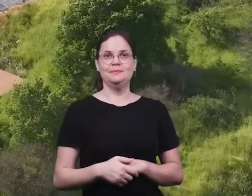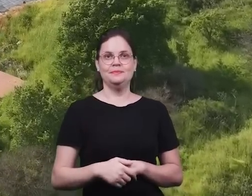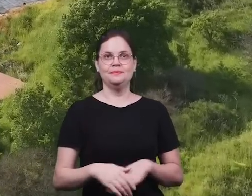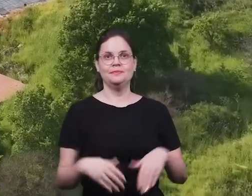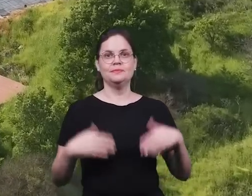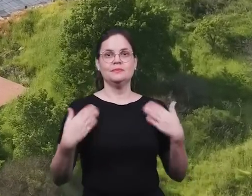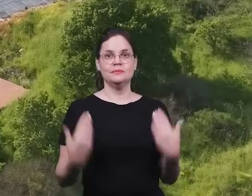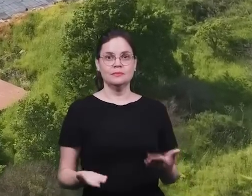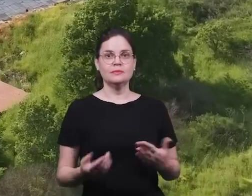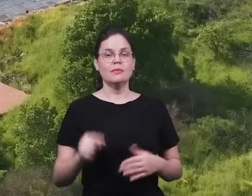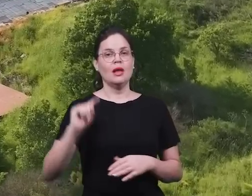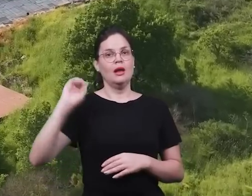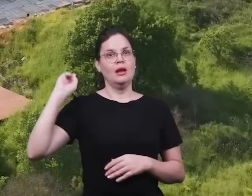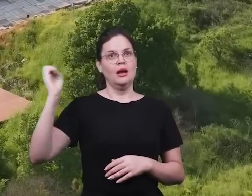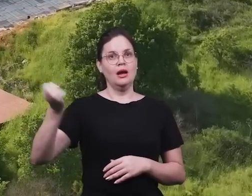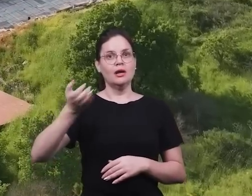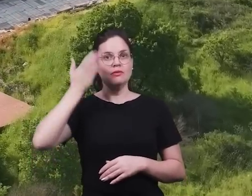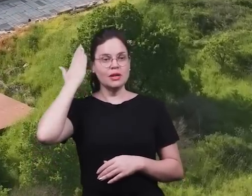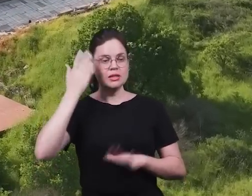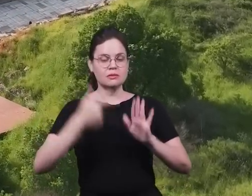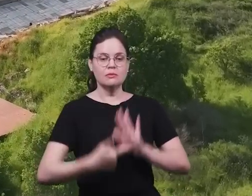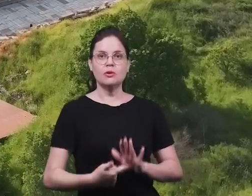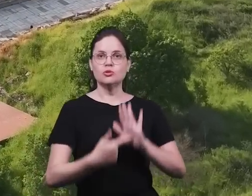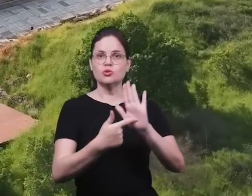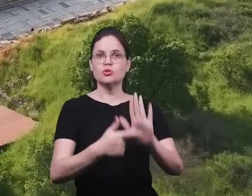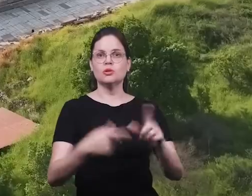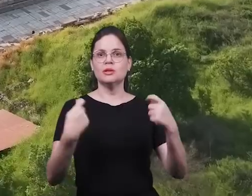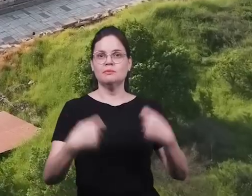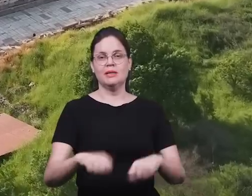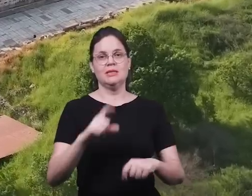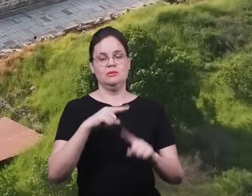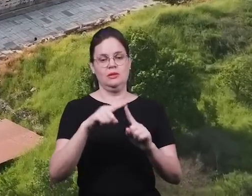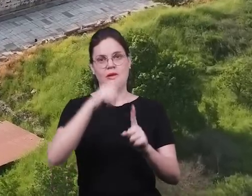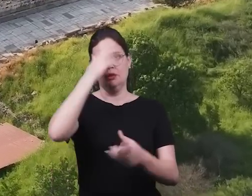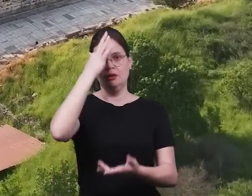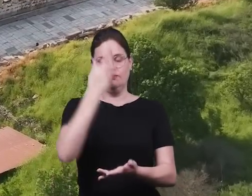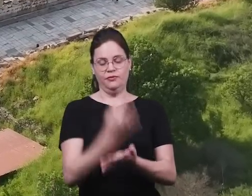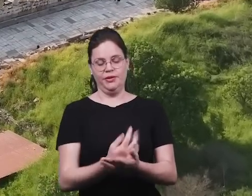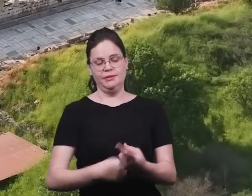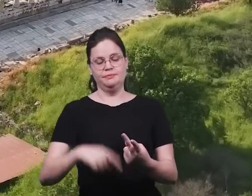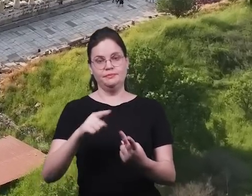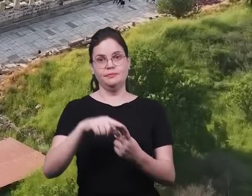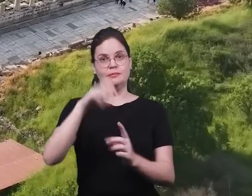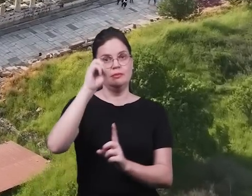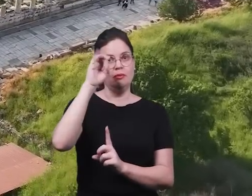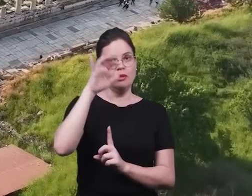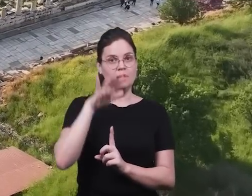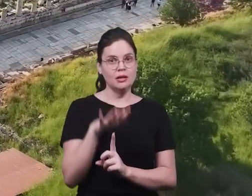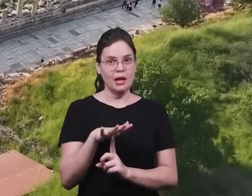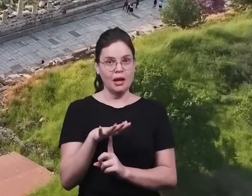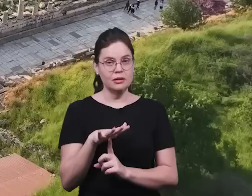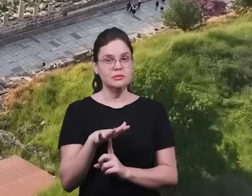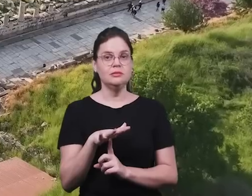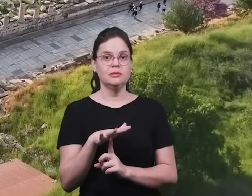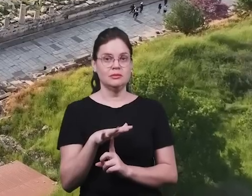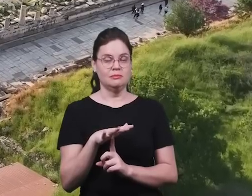fundamentais, que é a fé, a graça, então tudo aquilo que a igreja